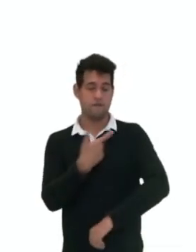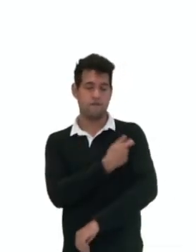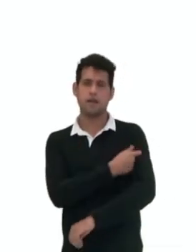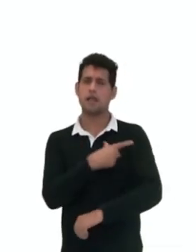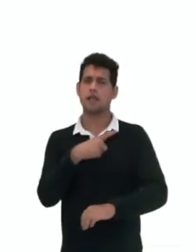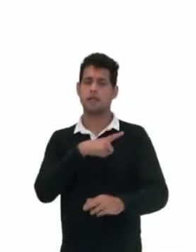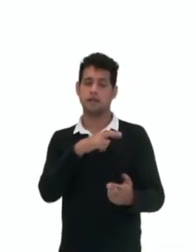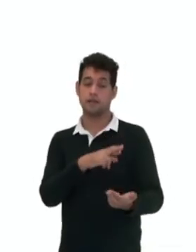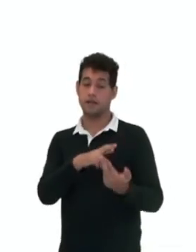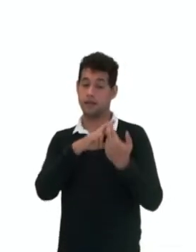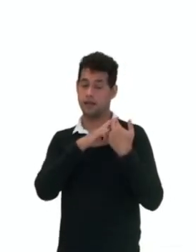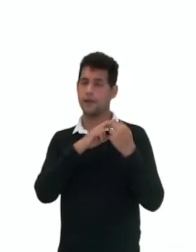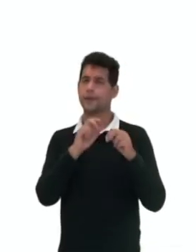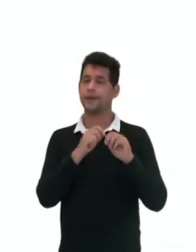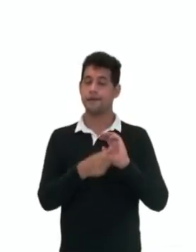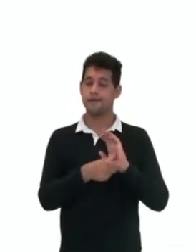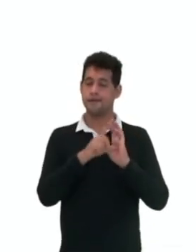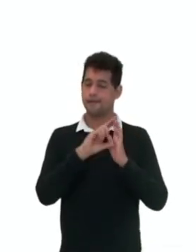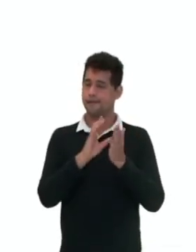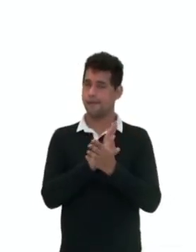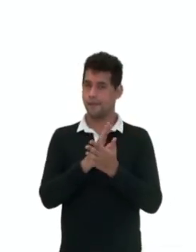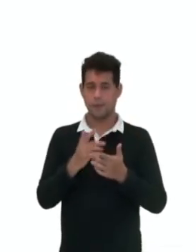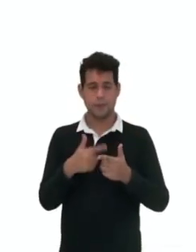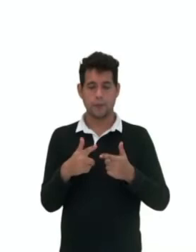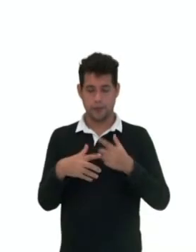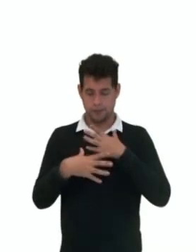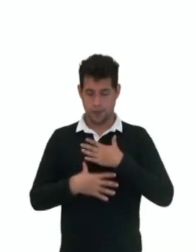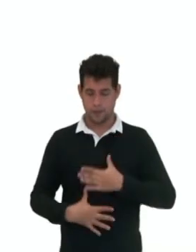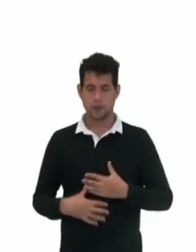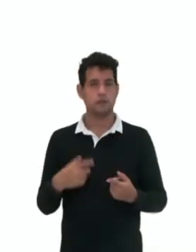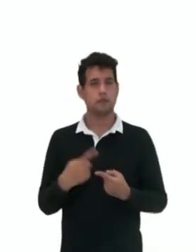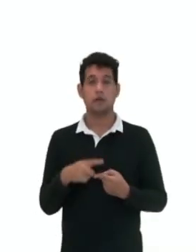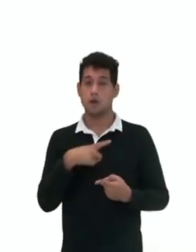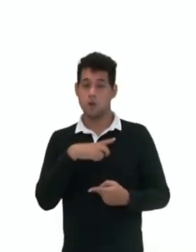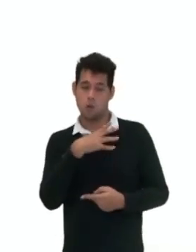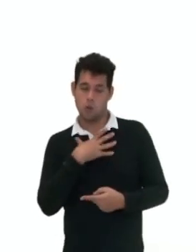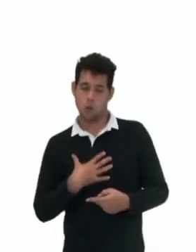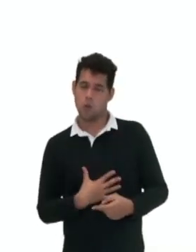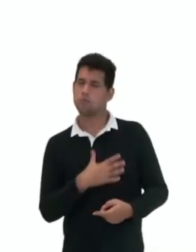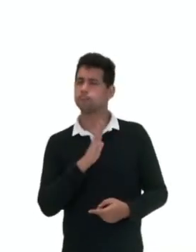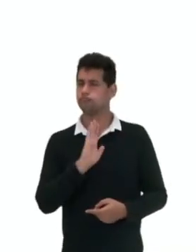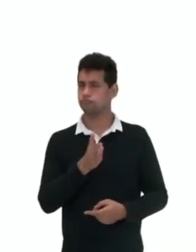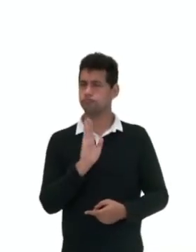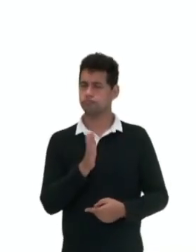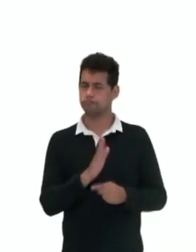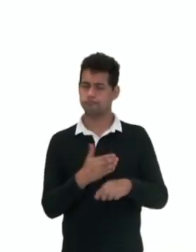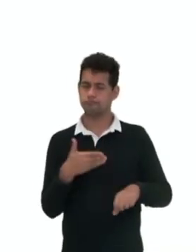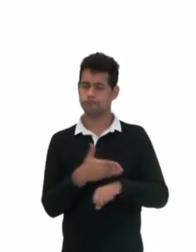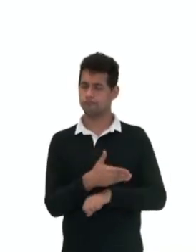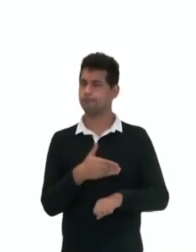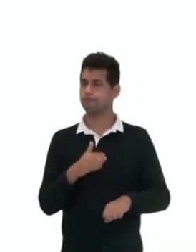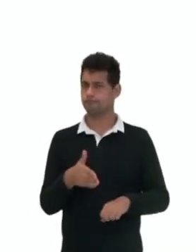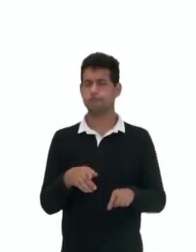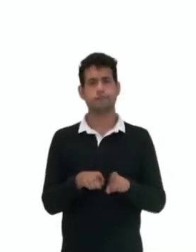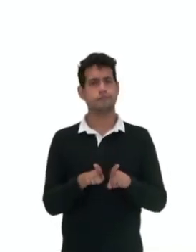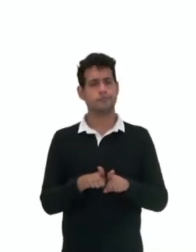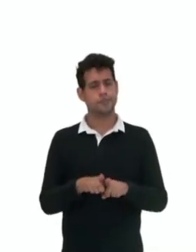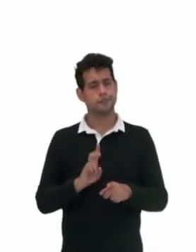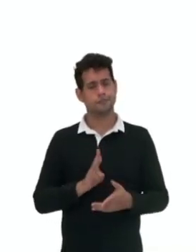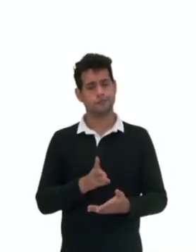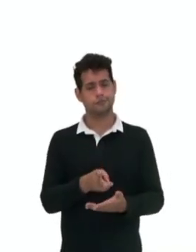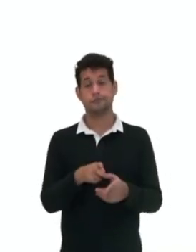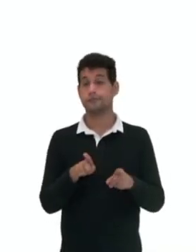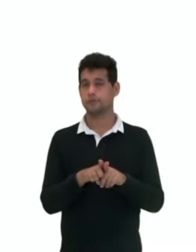de antecipar uma possível invasão. Por quê? Na verdade, o teu corpo foi já invadido por um micro-organismo